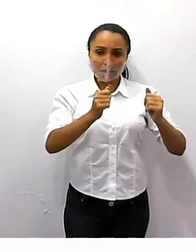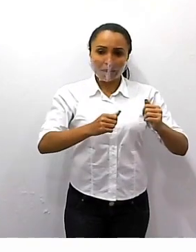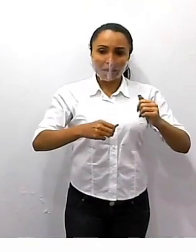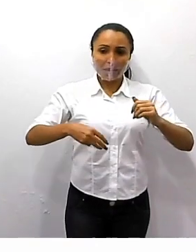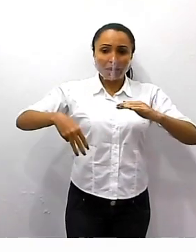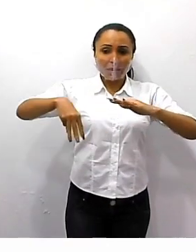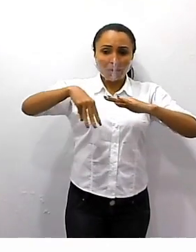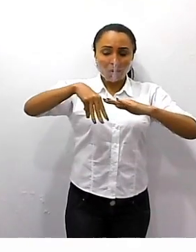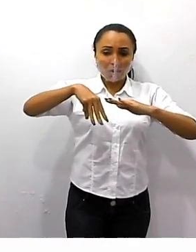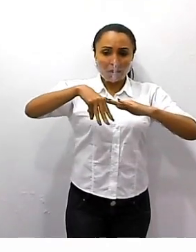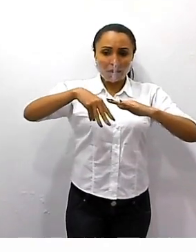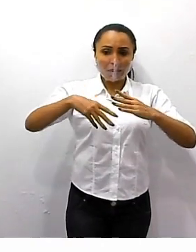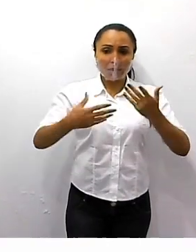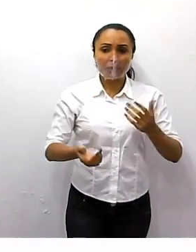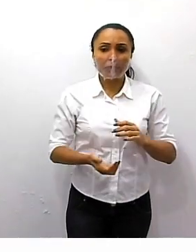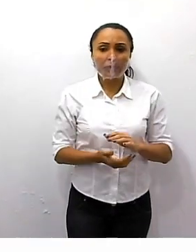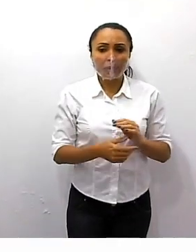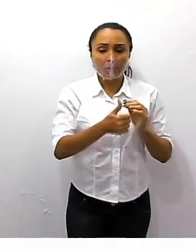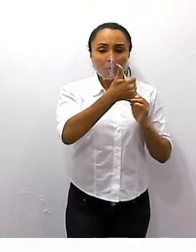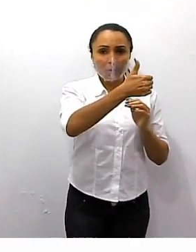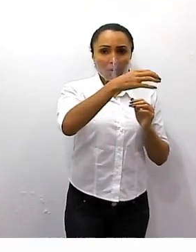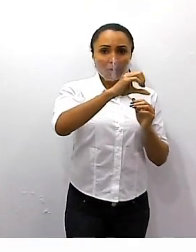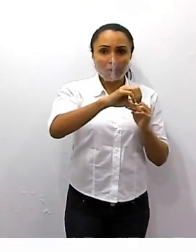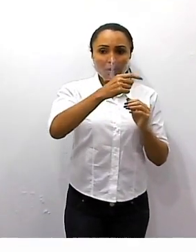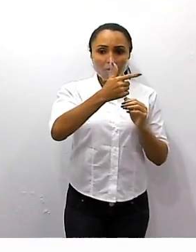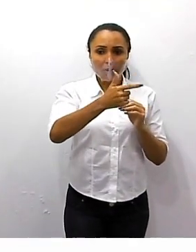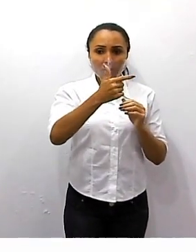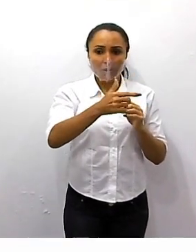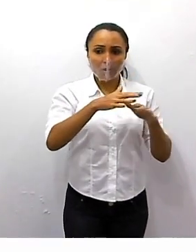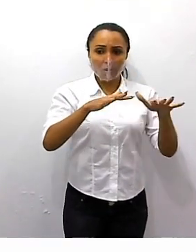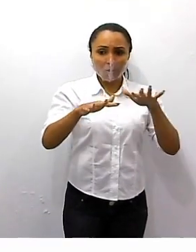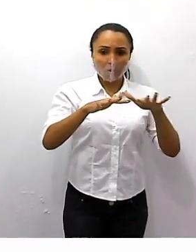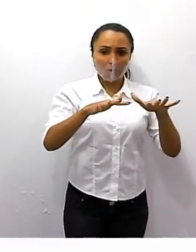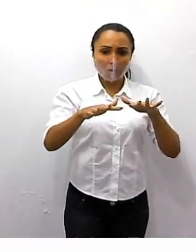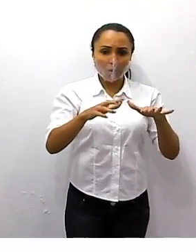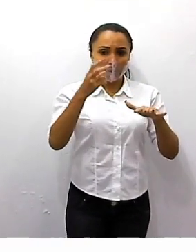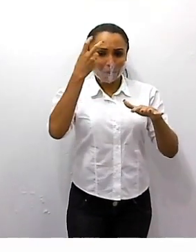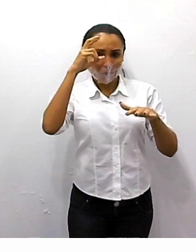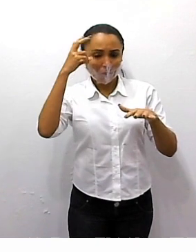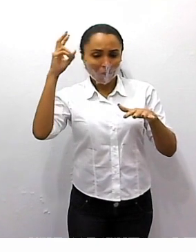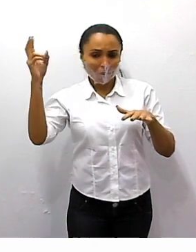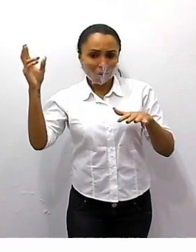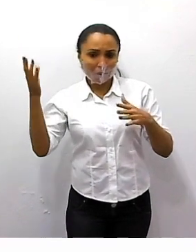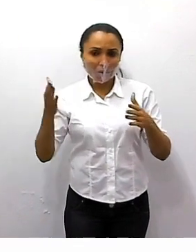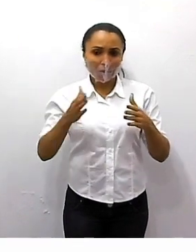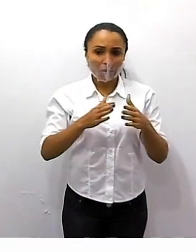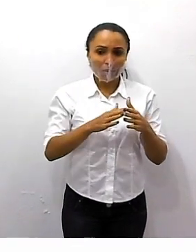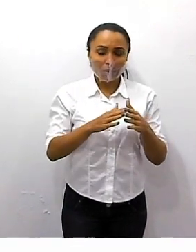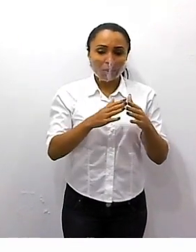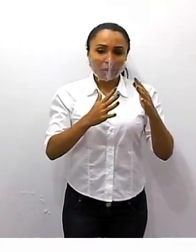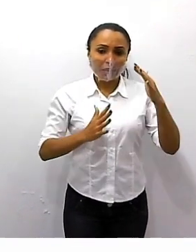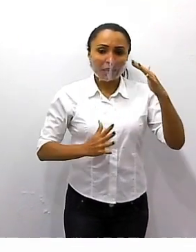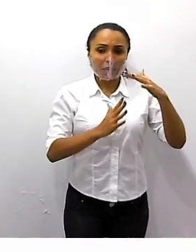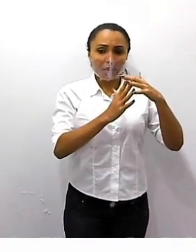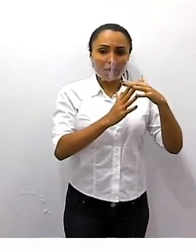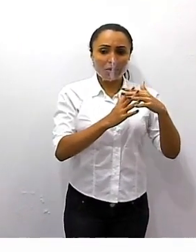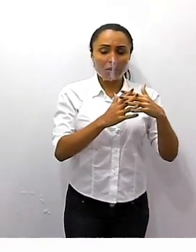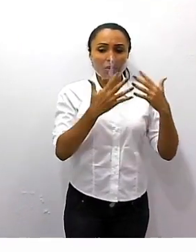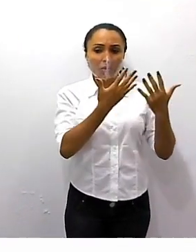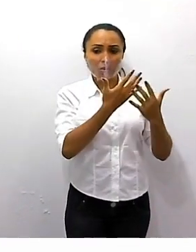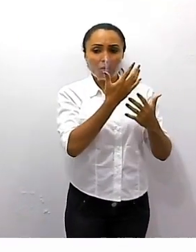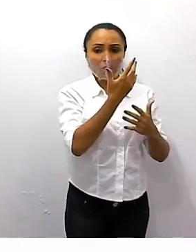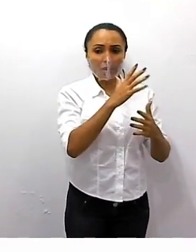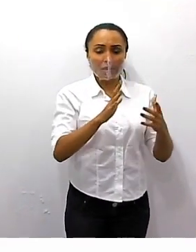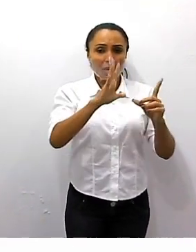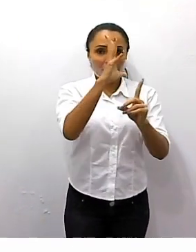1922, a gente sabe, expressão de um movimento cultural que atingiu todas as nossas manifestações artísticas, não